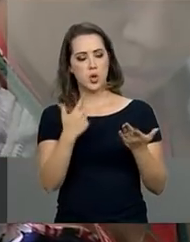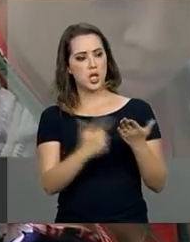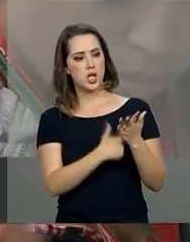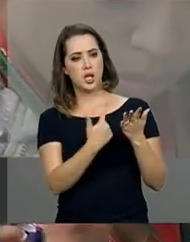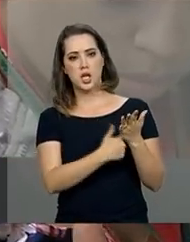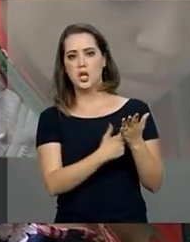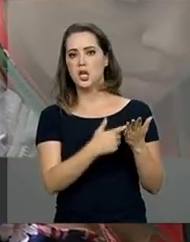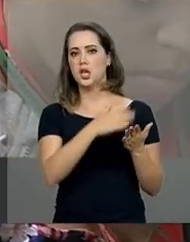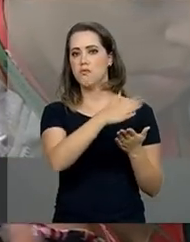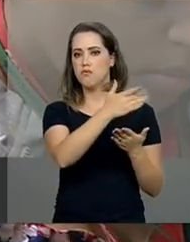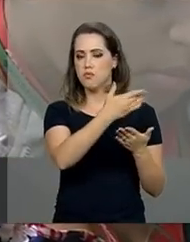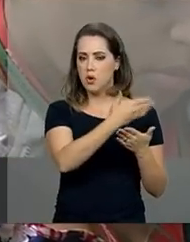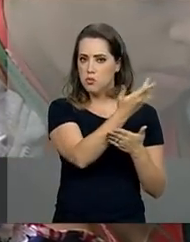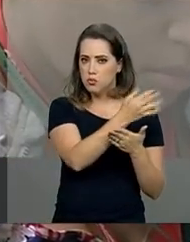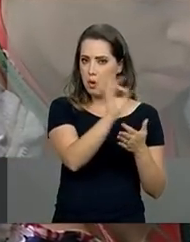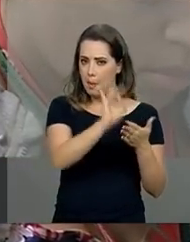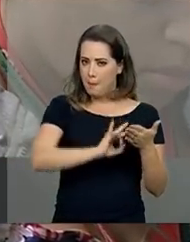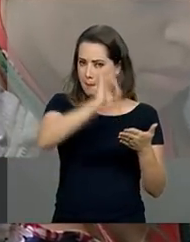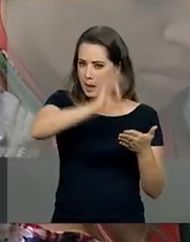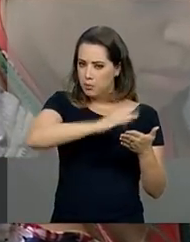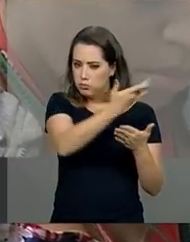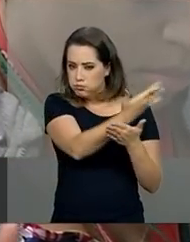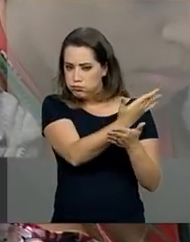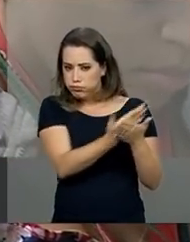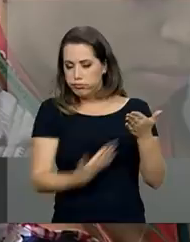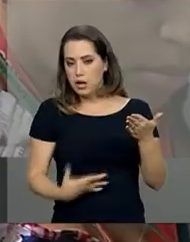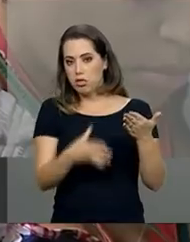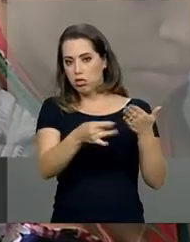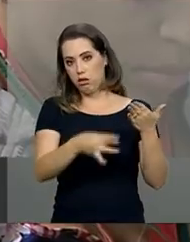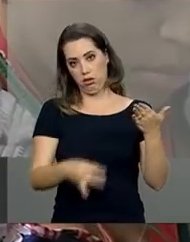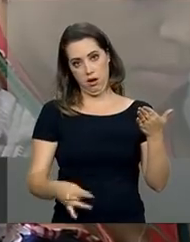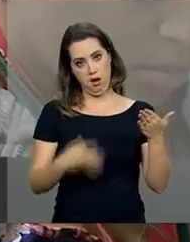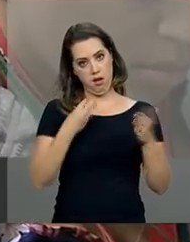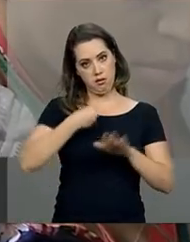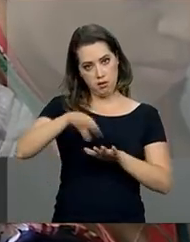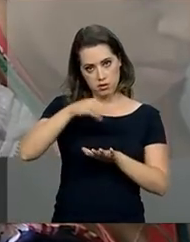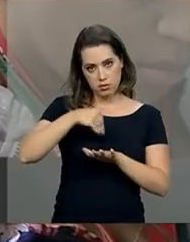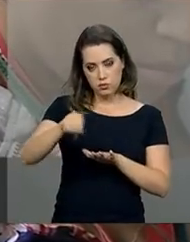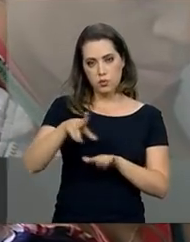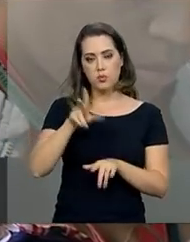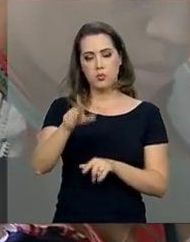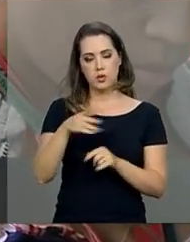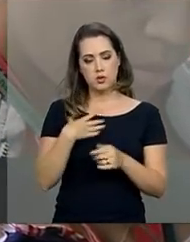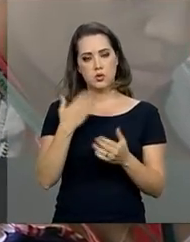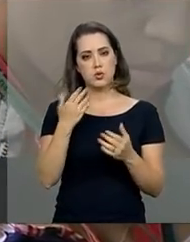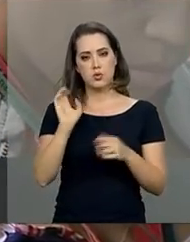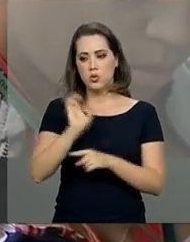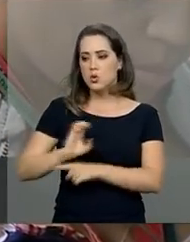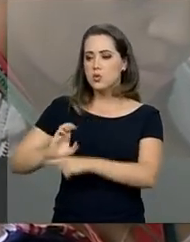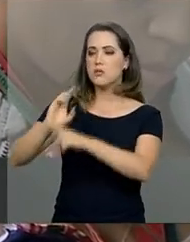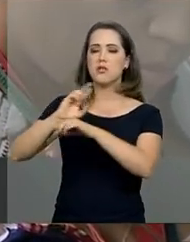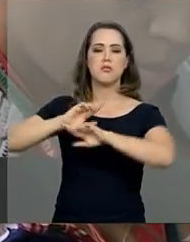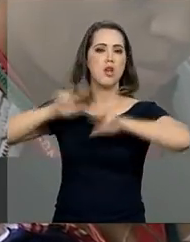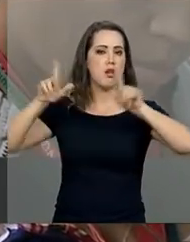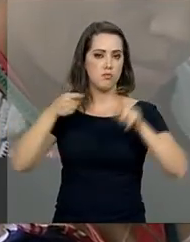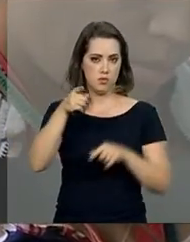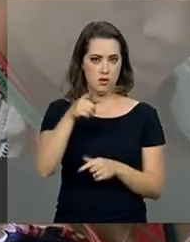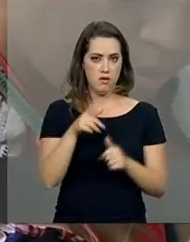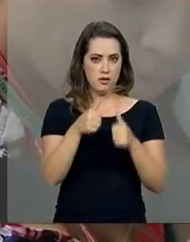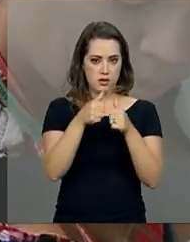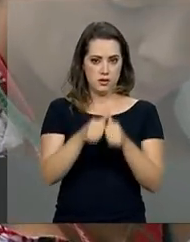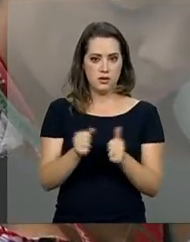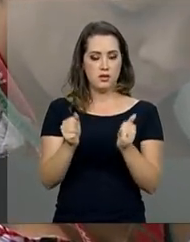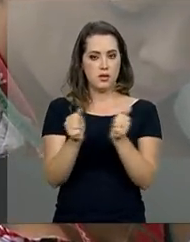é preparados para o próximo governante e informações que resgatará nos estados etc o céu estará na presidência